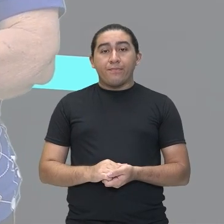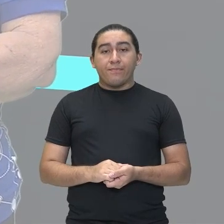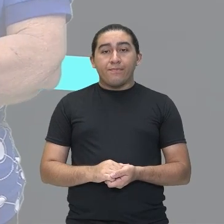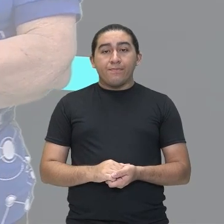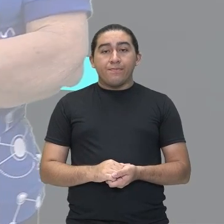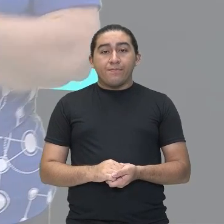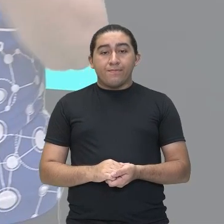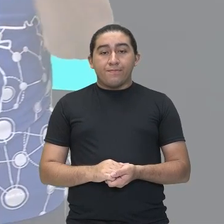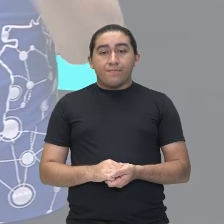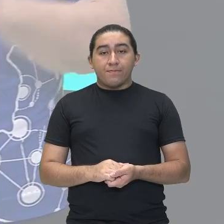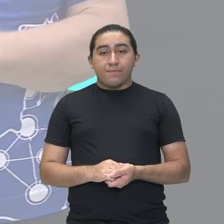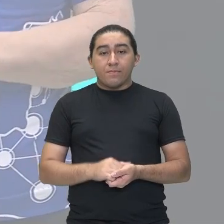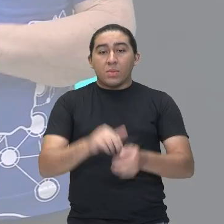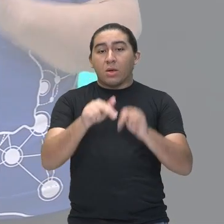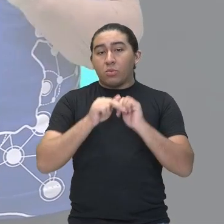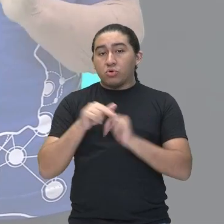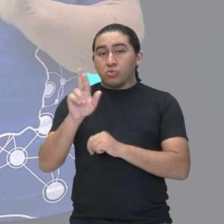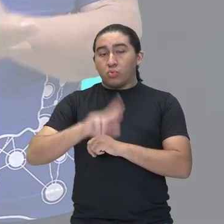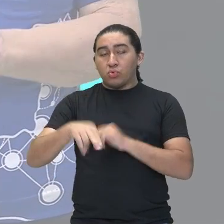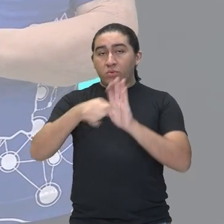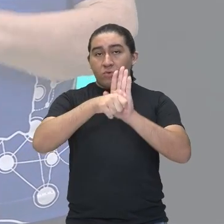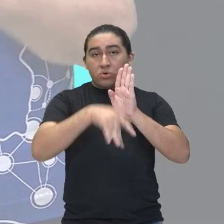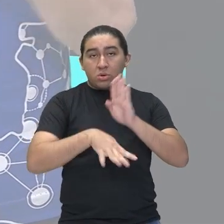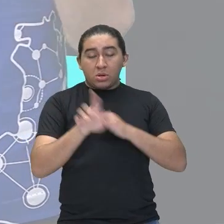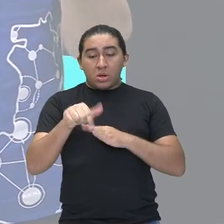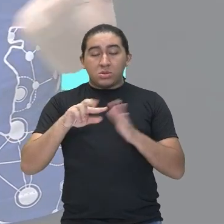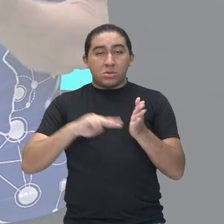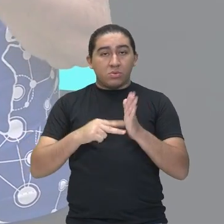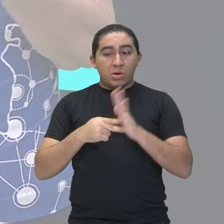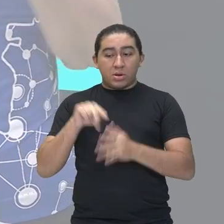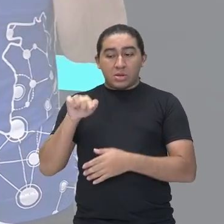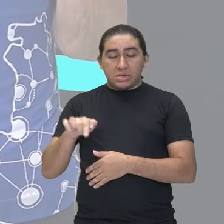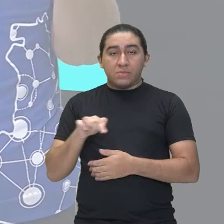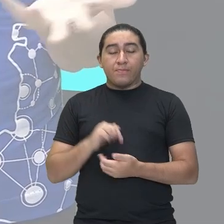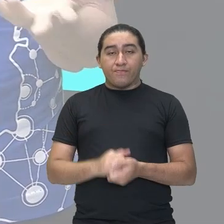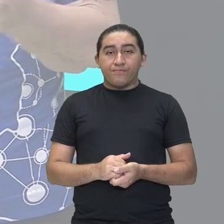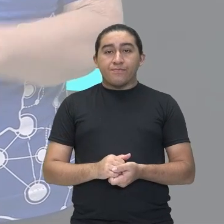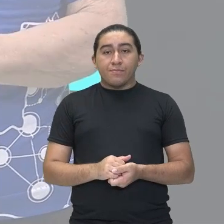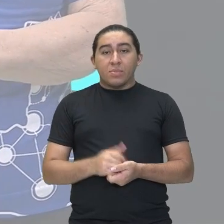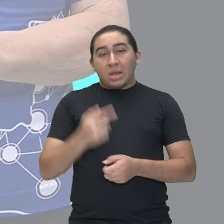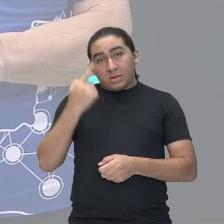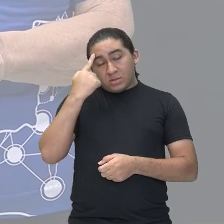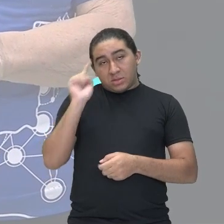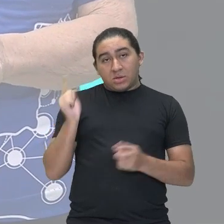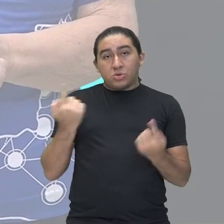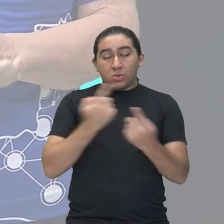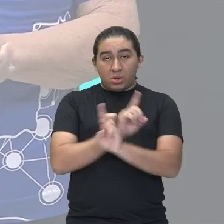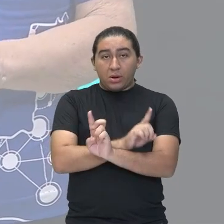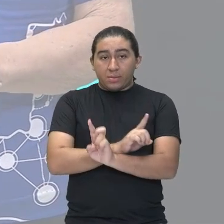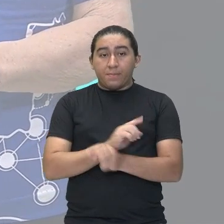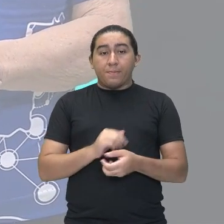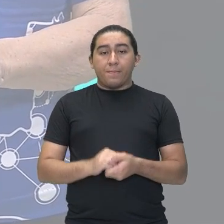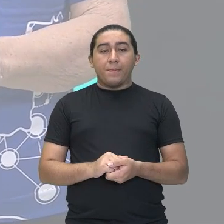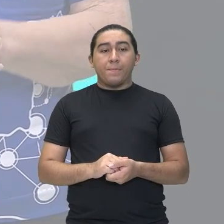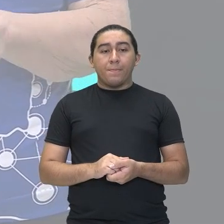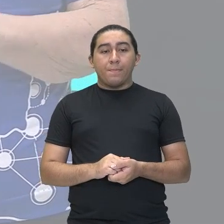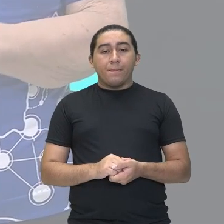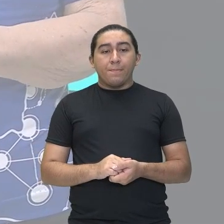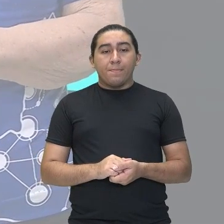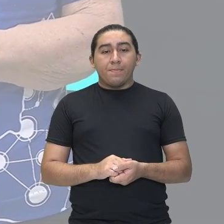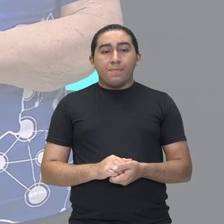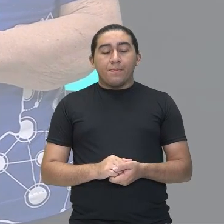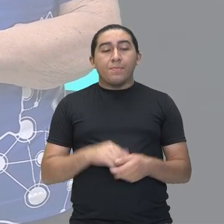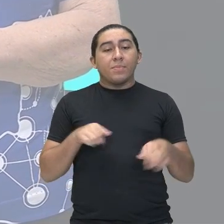uso de figuras de linguagem é nesse sentido, das antíteses, as ideias contraditórias. Também tem